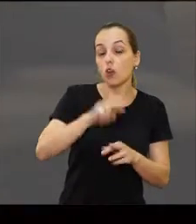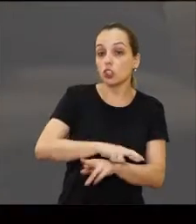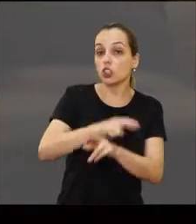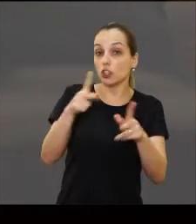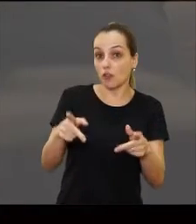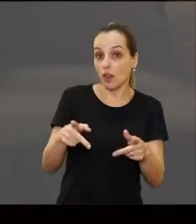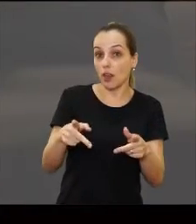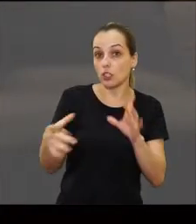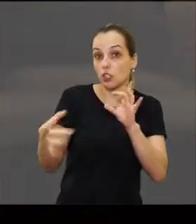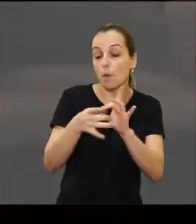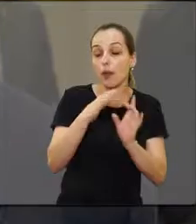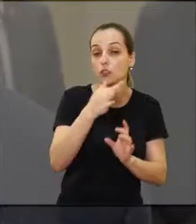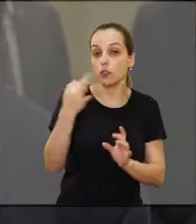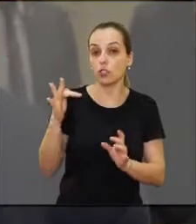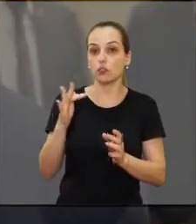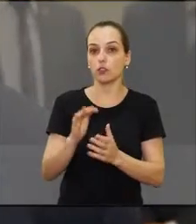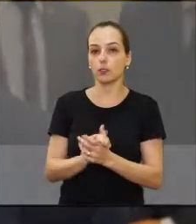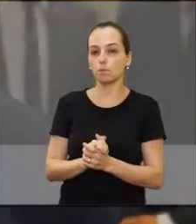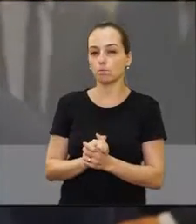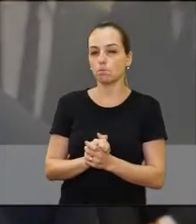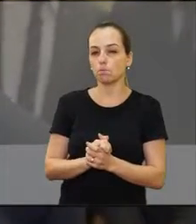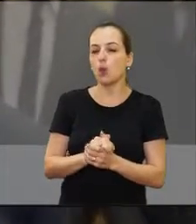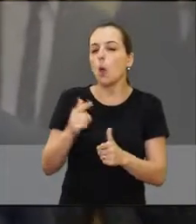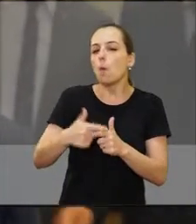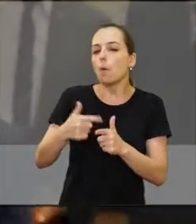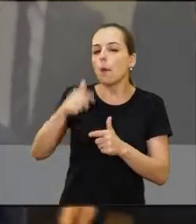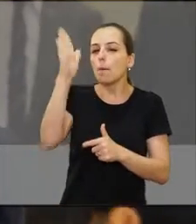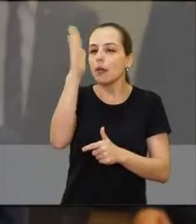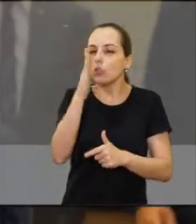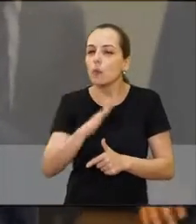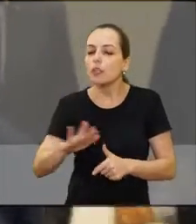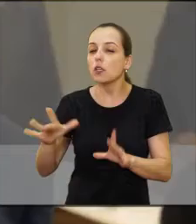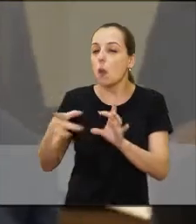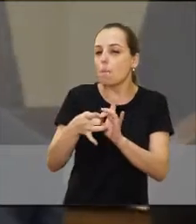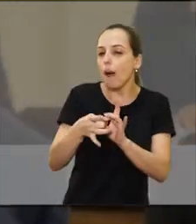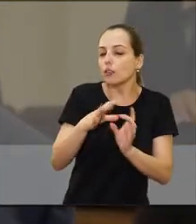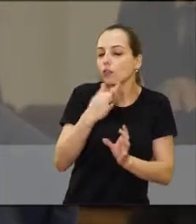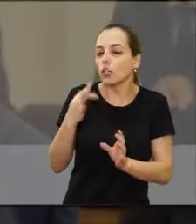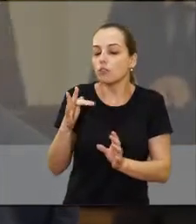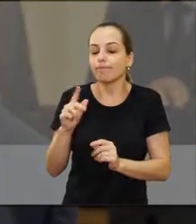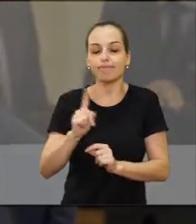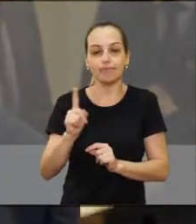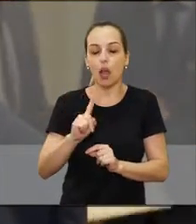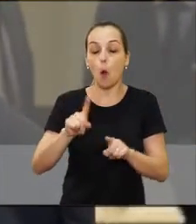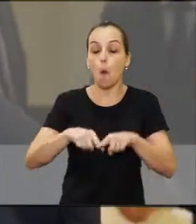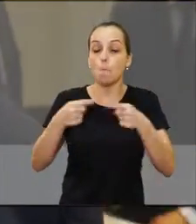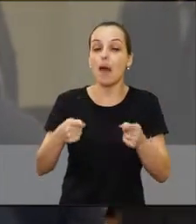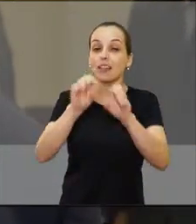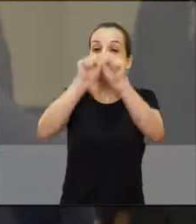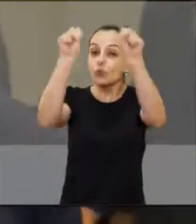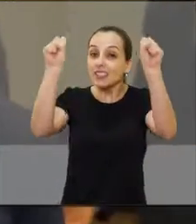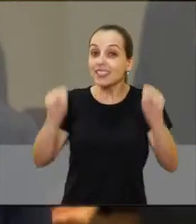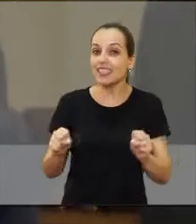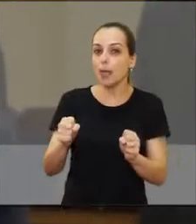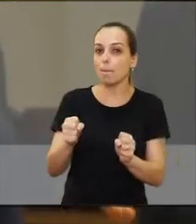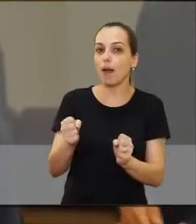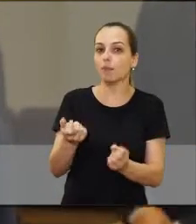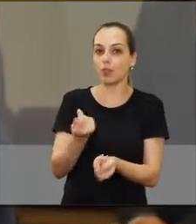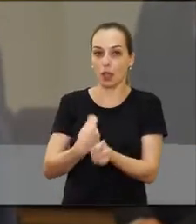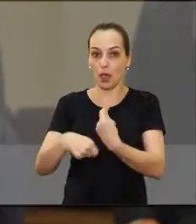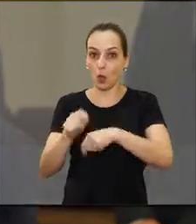à necessidade do pacto. O problema do Brasil não é o pacto federativo. O problema do Brasil é o sistema